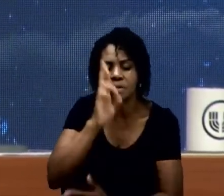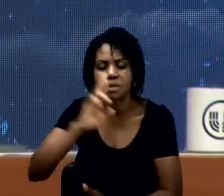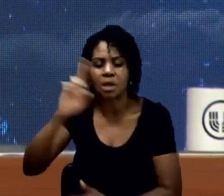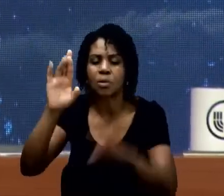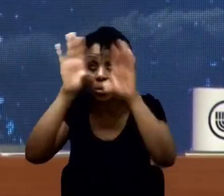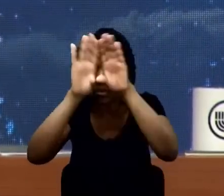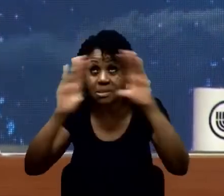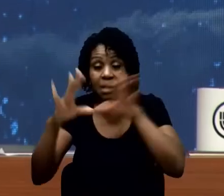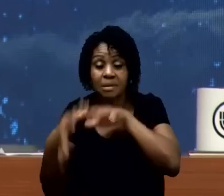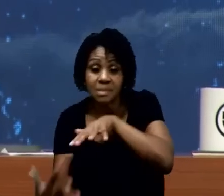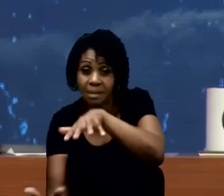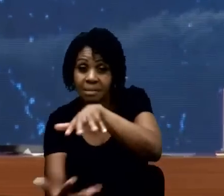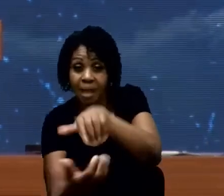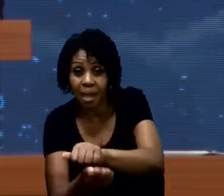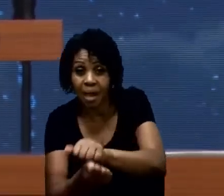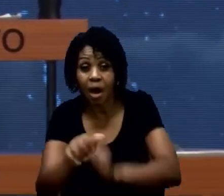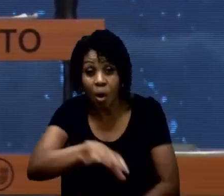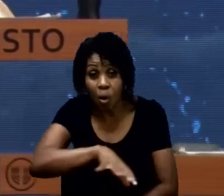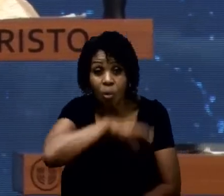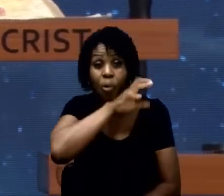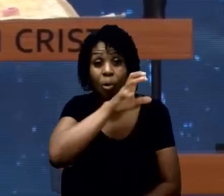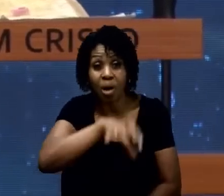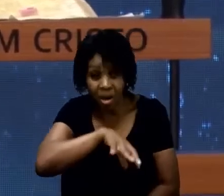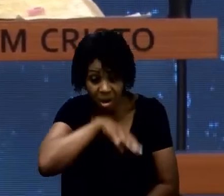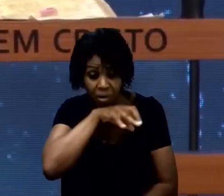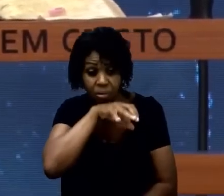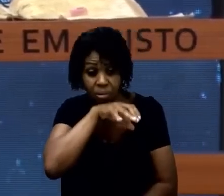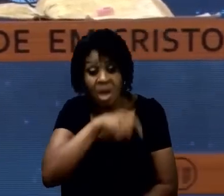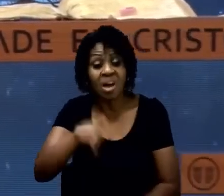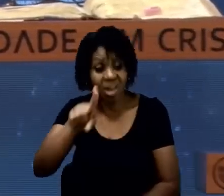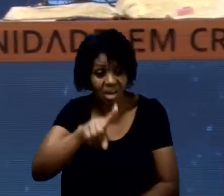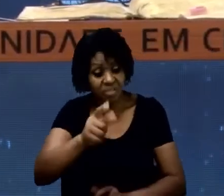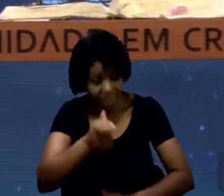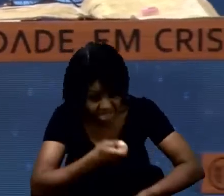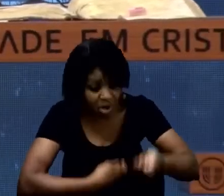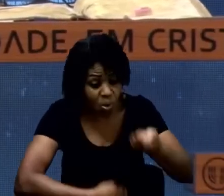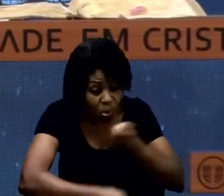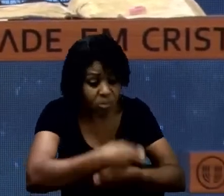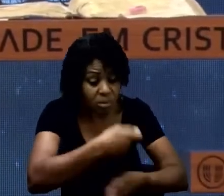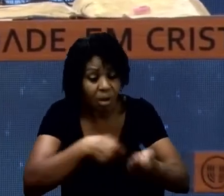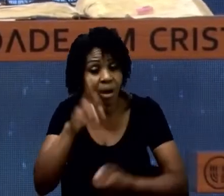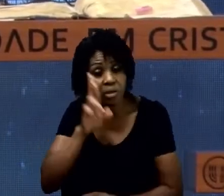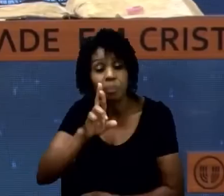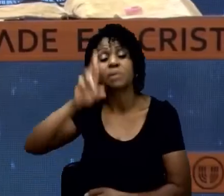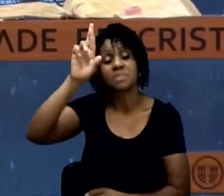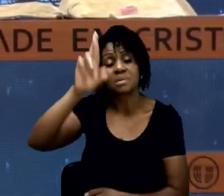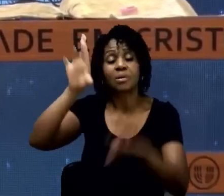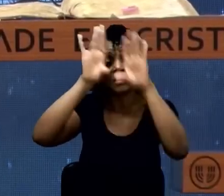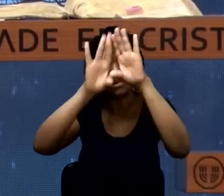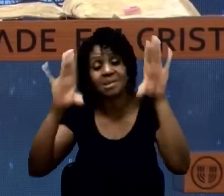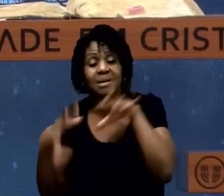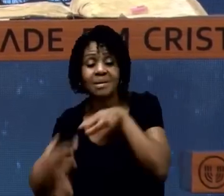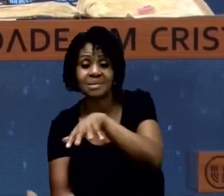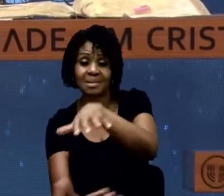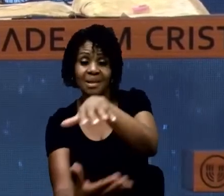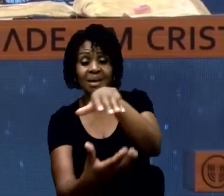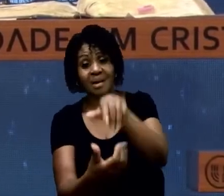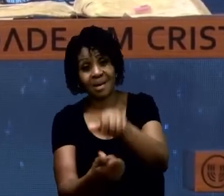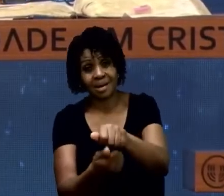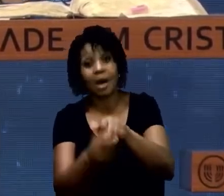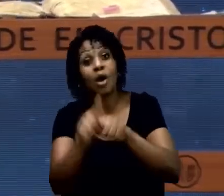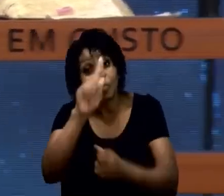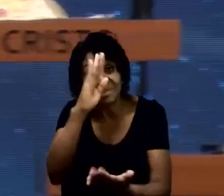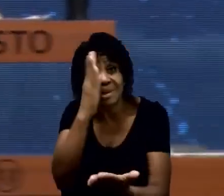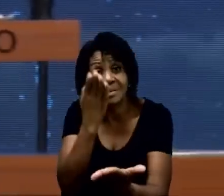e senhor na terra. E o leão. Ele vai ser dominado pelo senhor do céu e da terra. Você